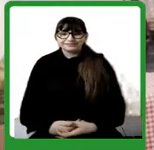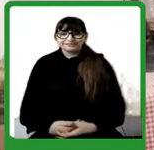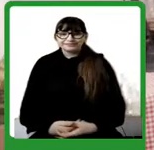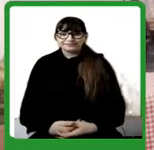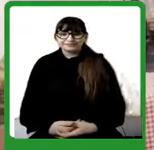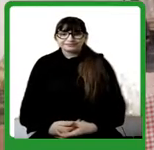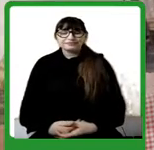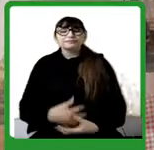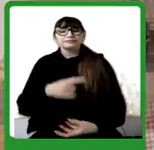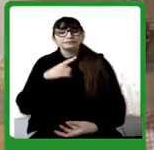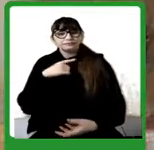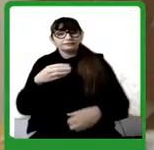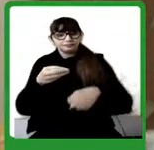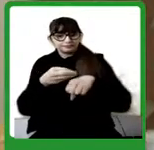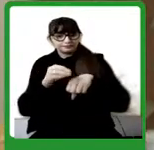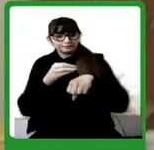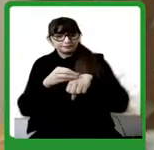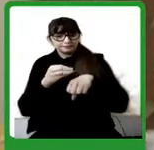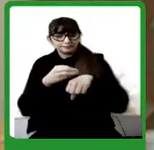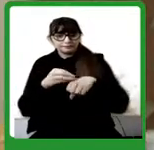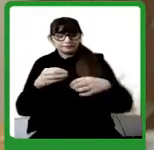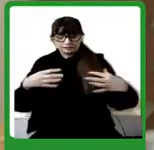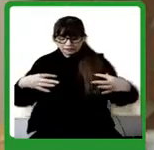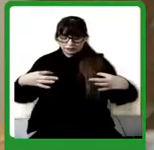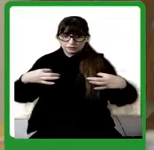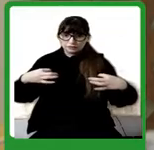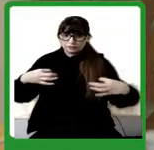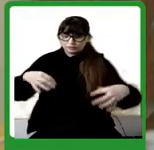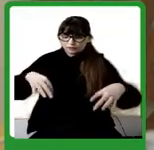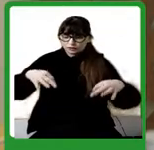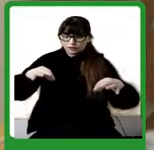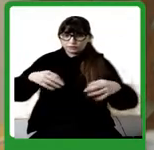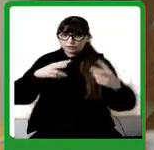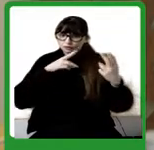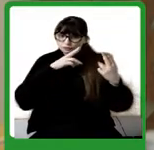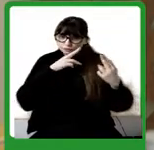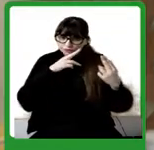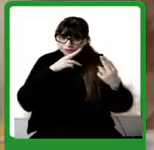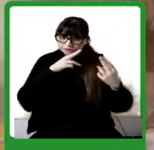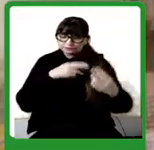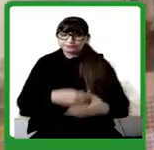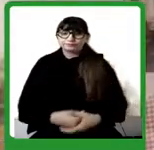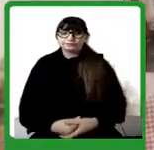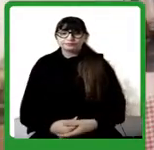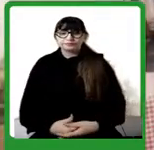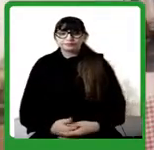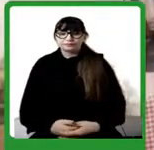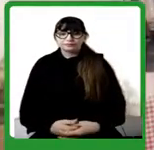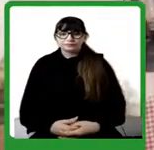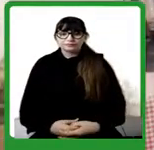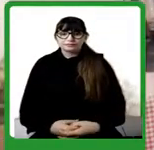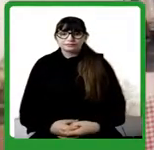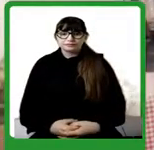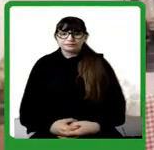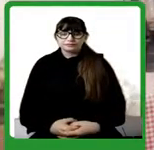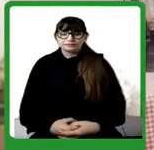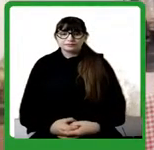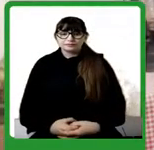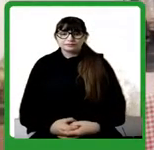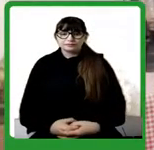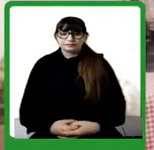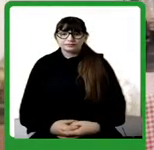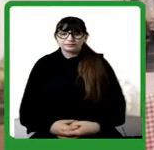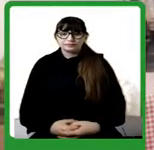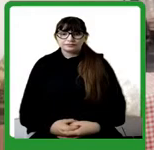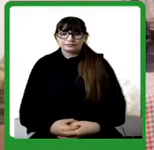Uma dica de presente, um pijama, uma dica de presente boa, né? O que mais? É válido. O que...